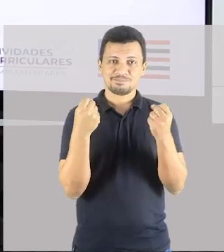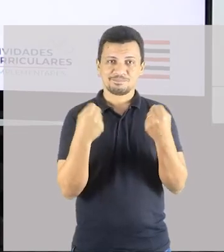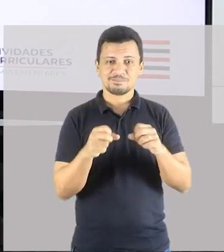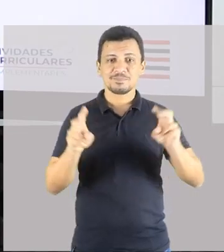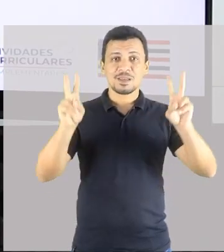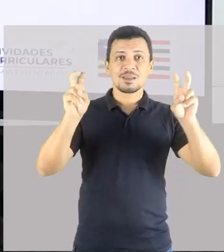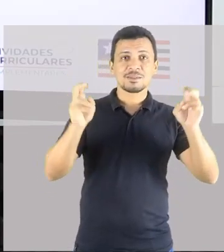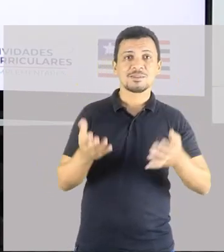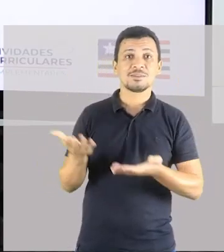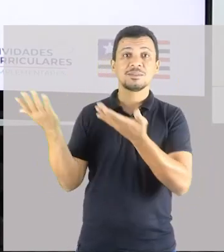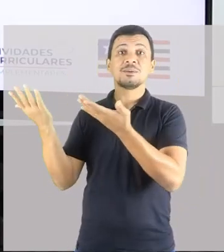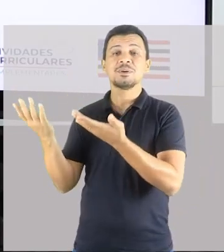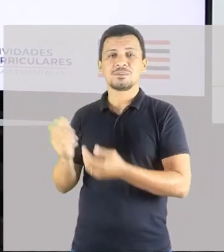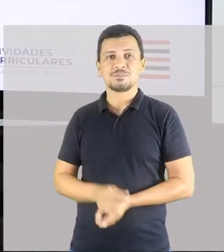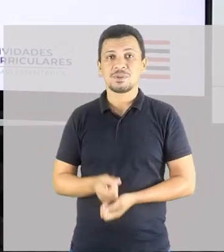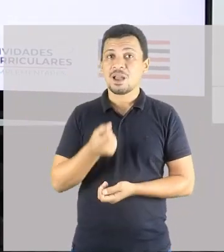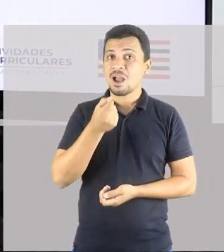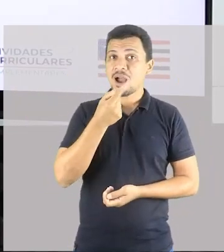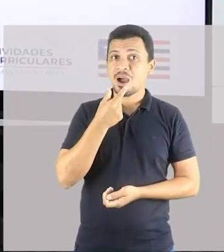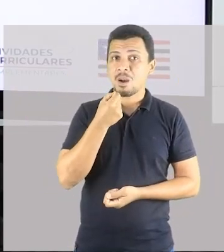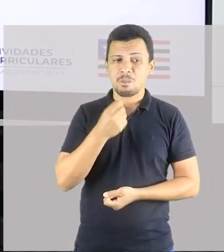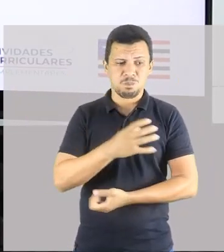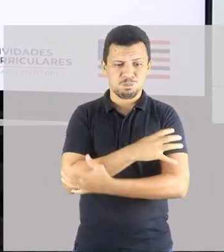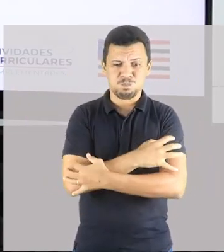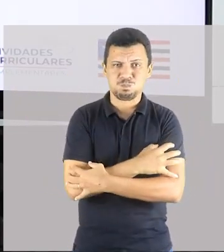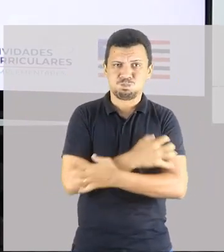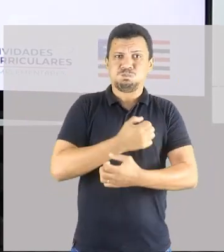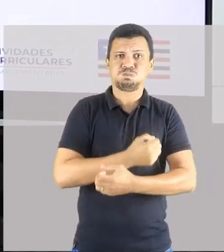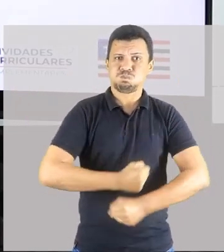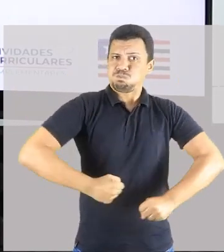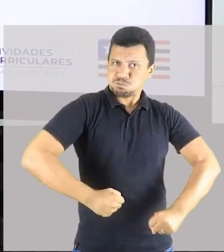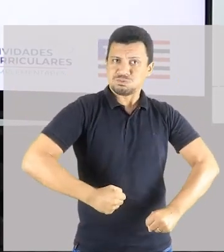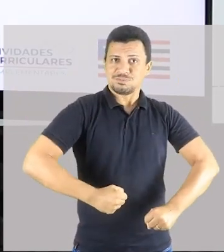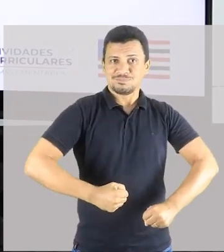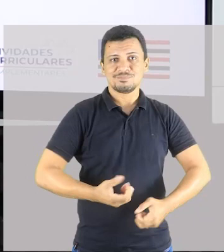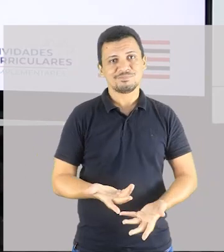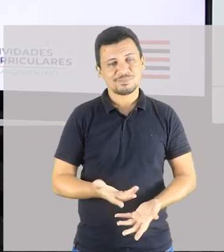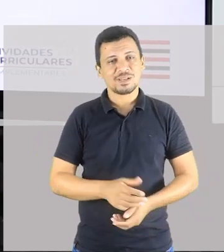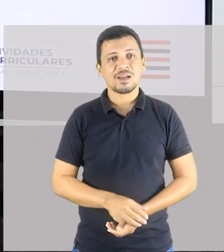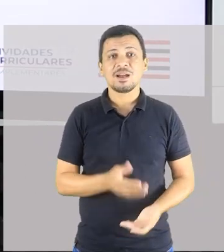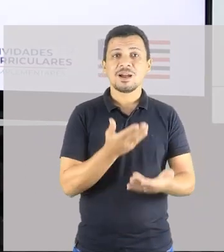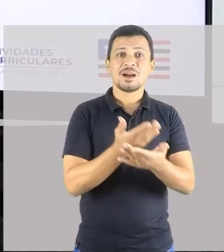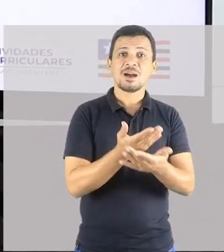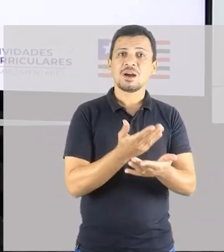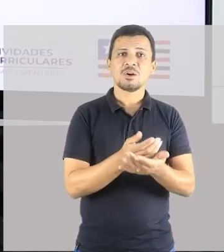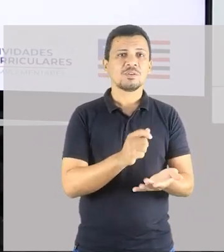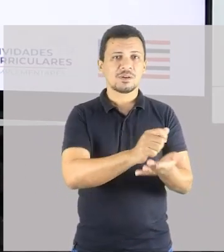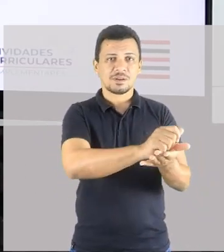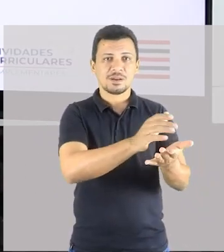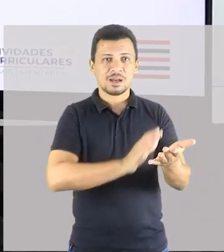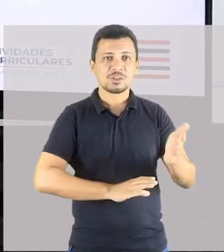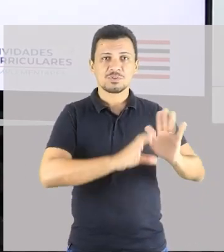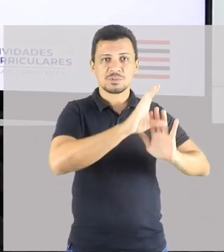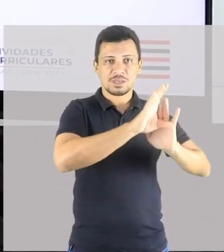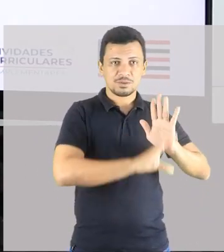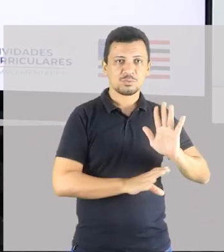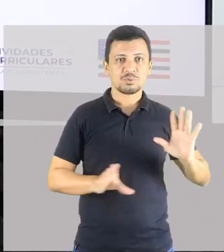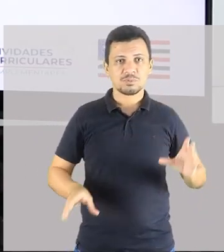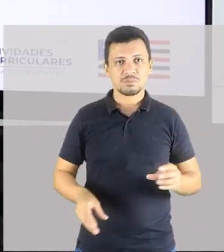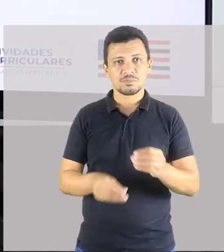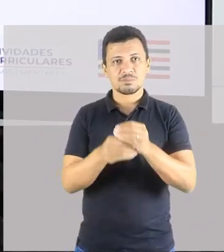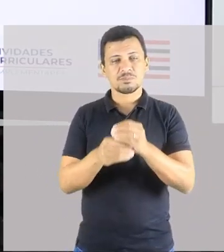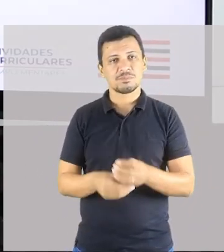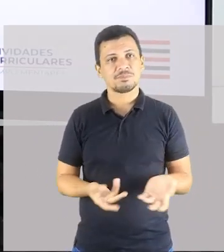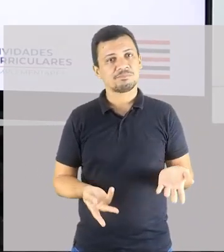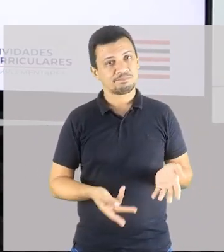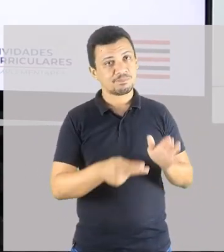falando sobre esteroides anabolizantes, tá bom? Lembrando que essa aula faz parte das atividades curriculares complementares, que